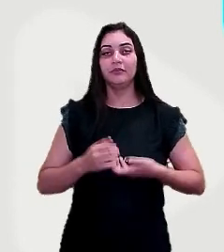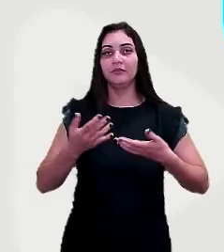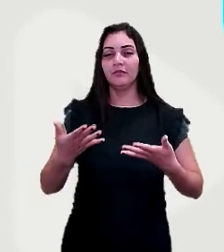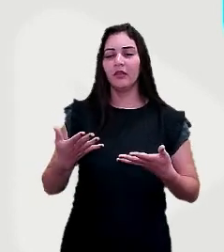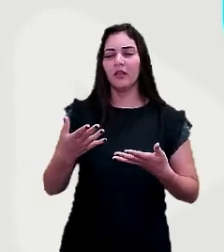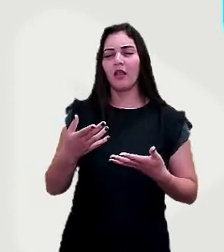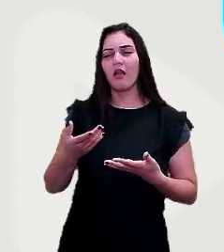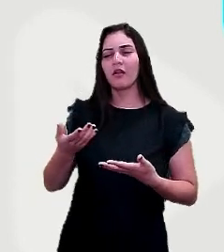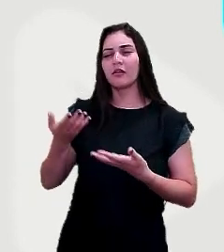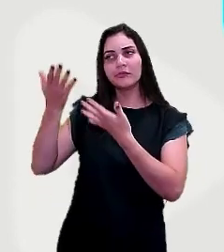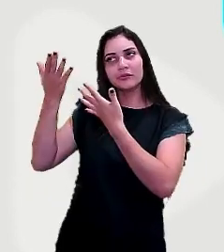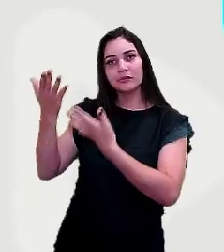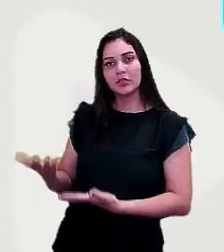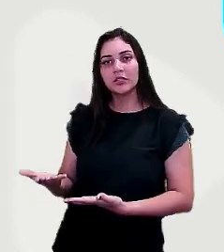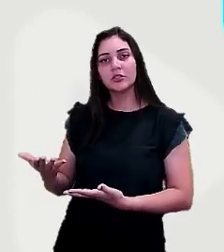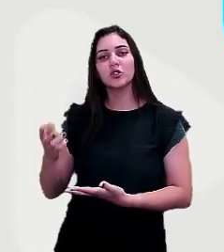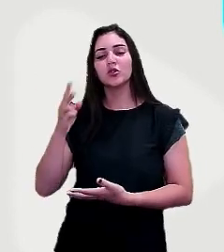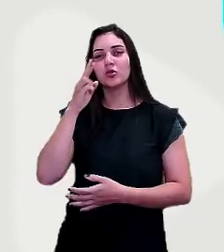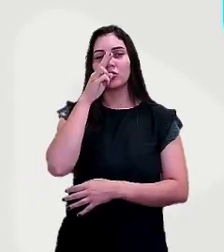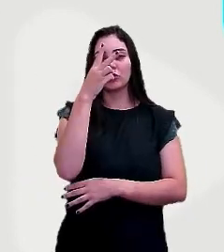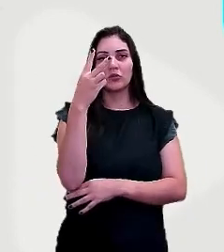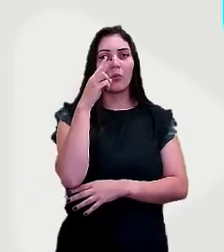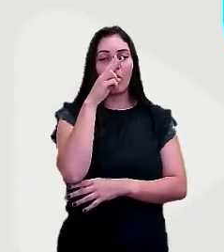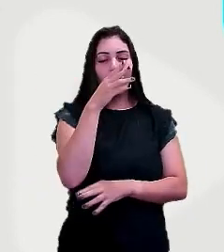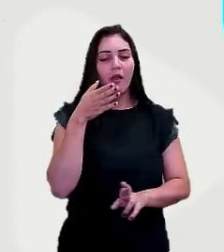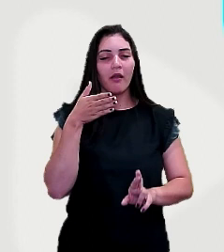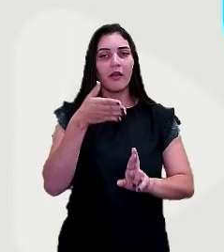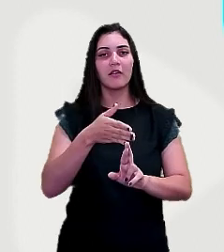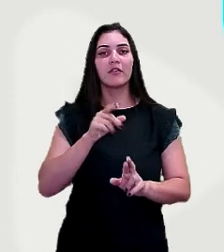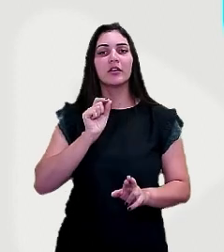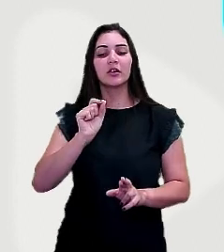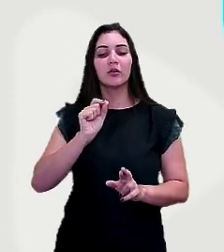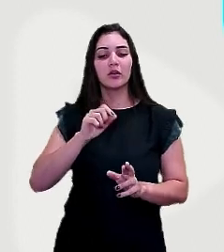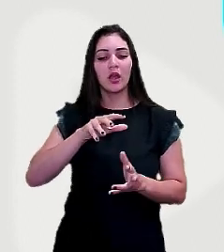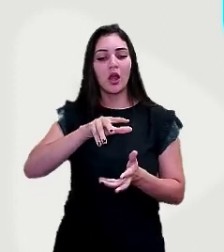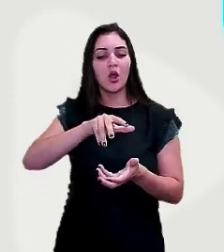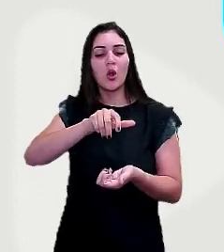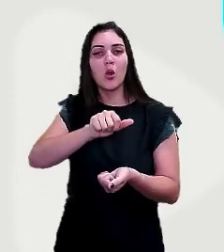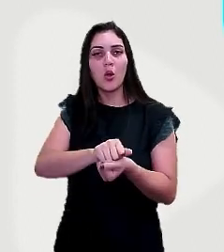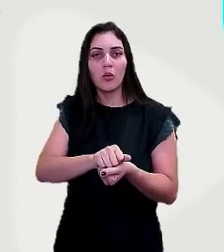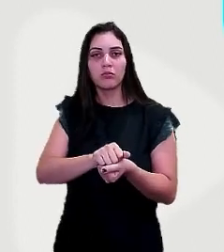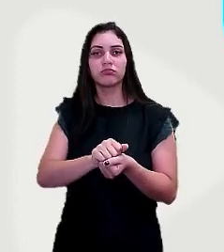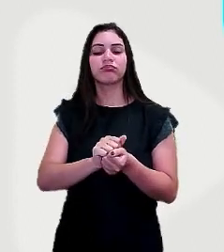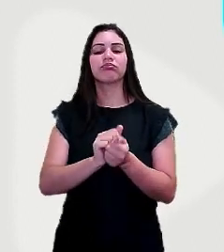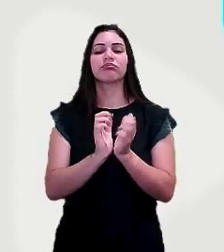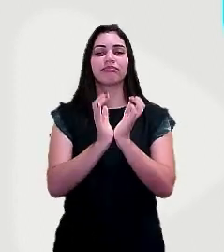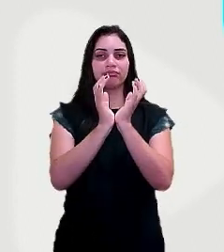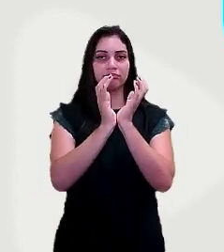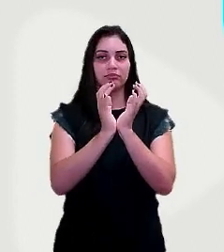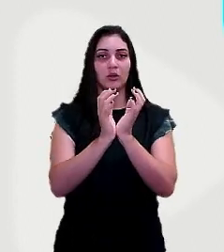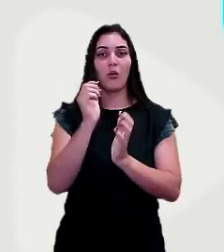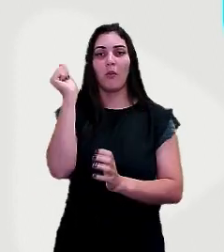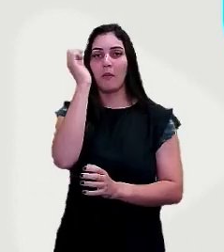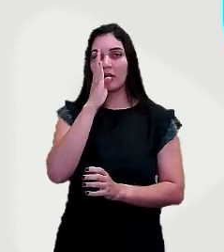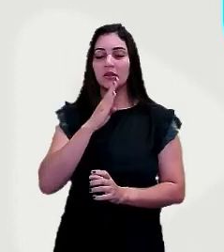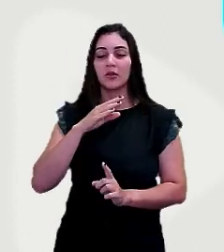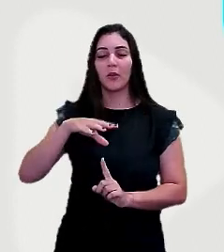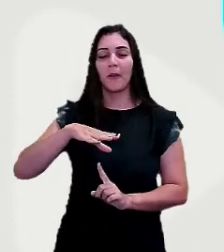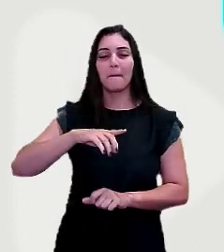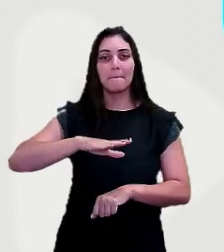Esses são os campeões mundiais referente à Copa do Mundo. O Brasil é o que possui mais títulos. Brasil,